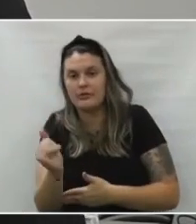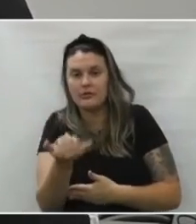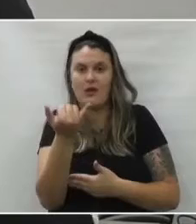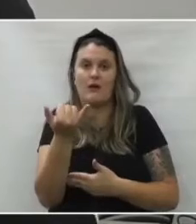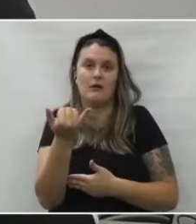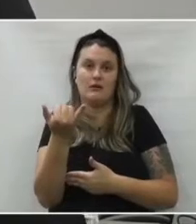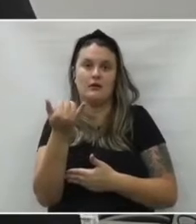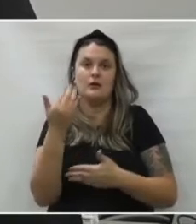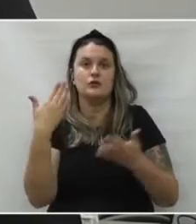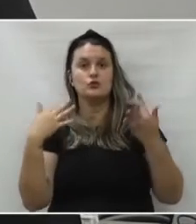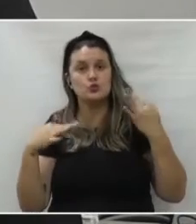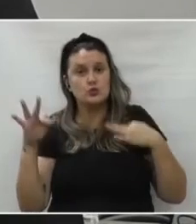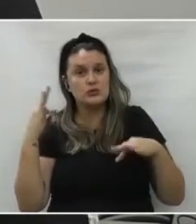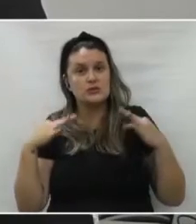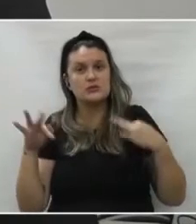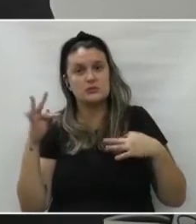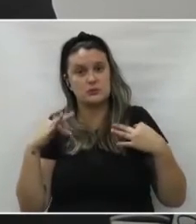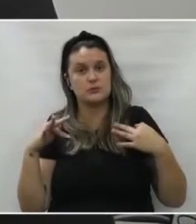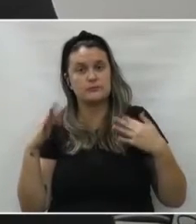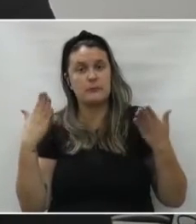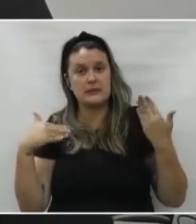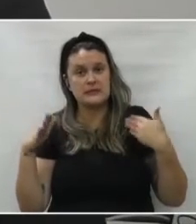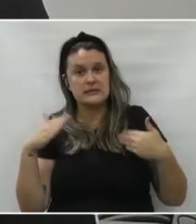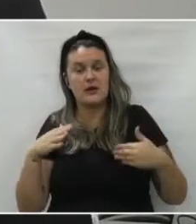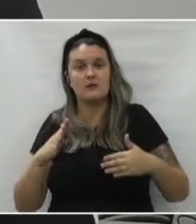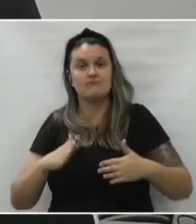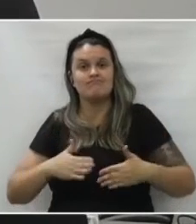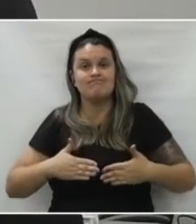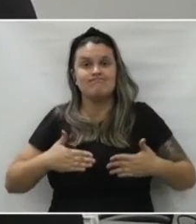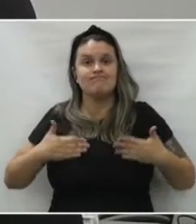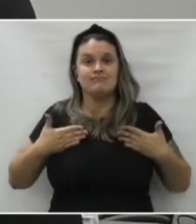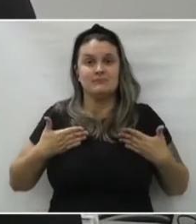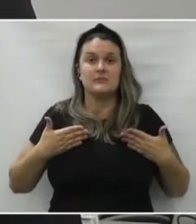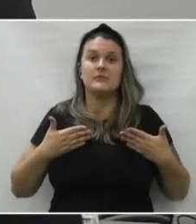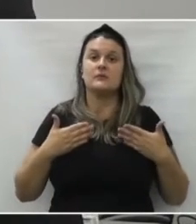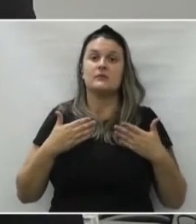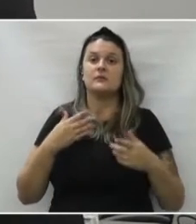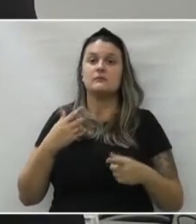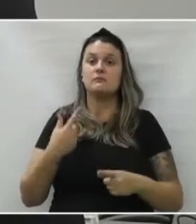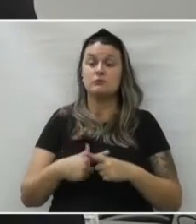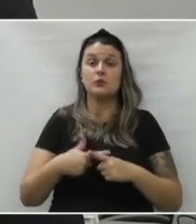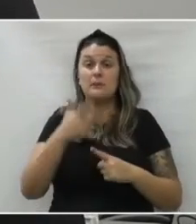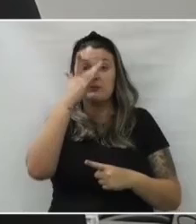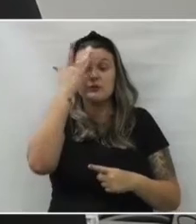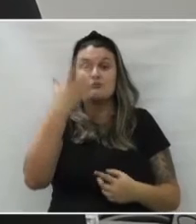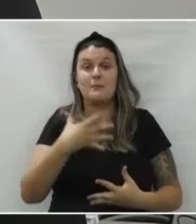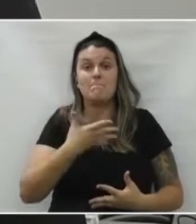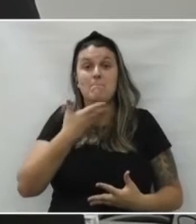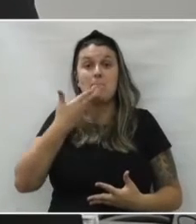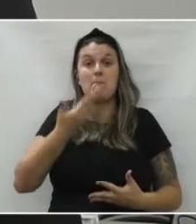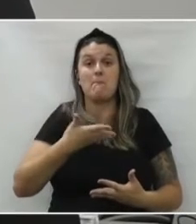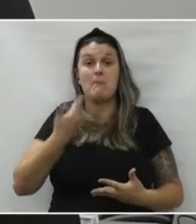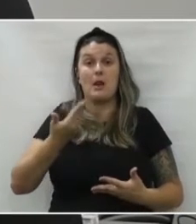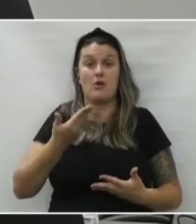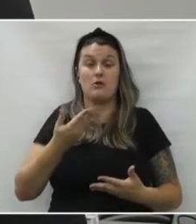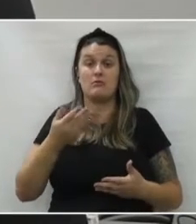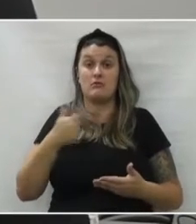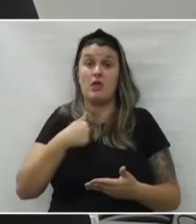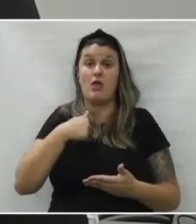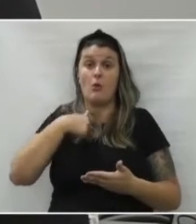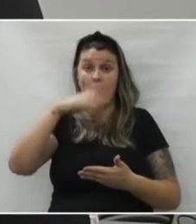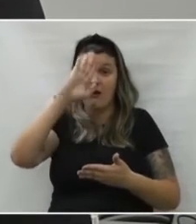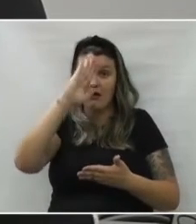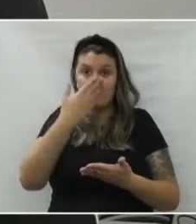a questão até mesmo do turismo, né? A questão do bem-estar, do lazer desse trabalhador. E nós acreditamos em muito que